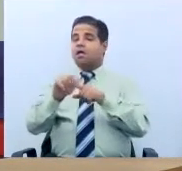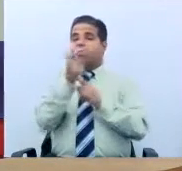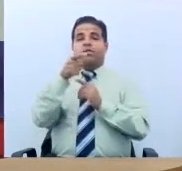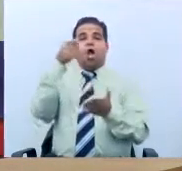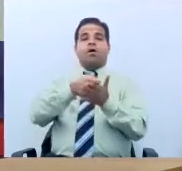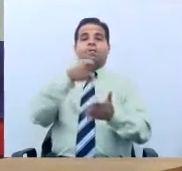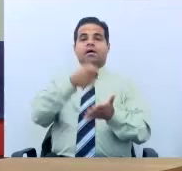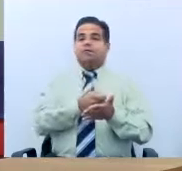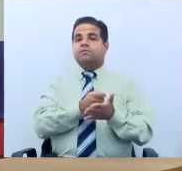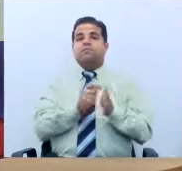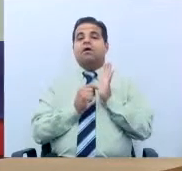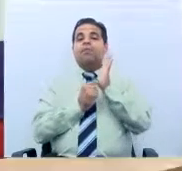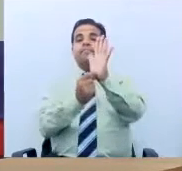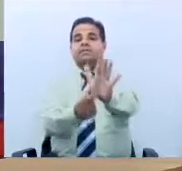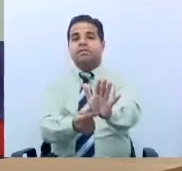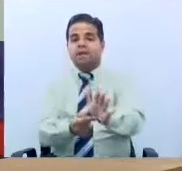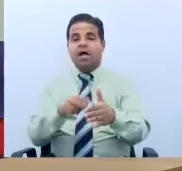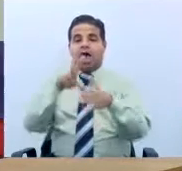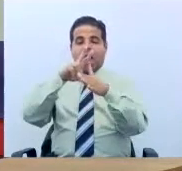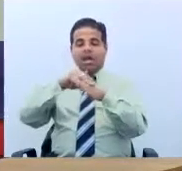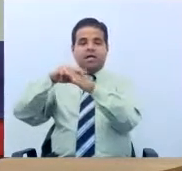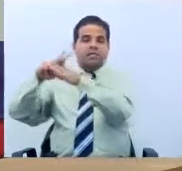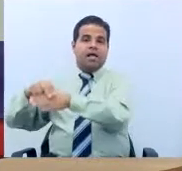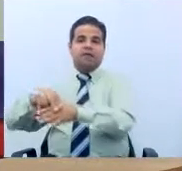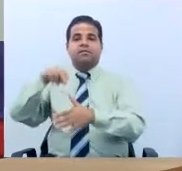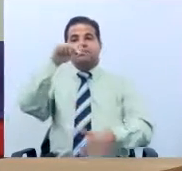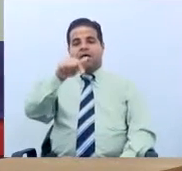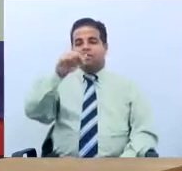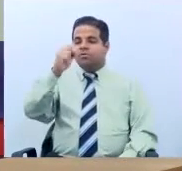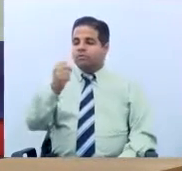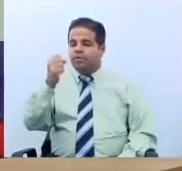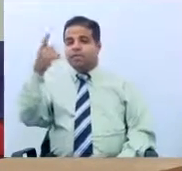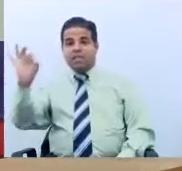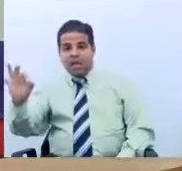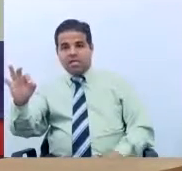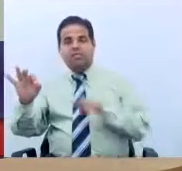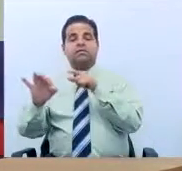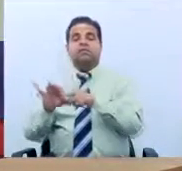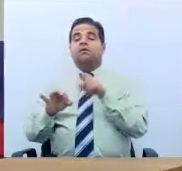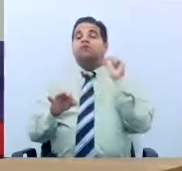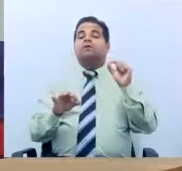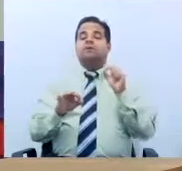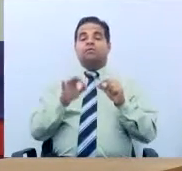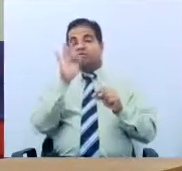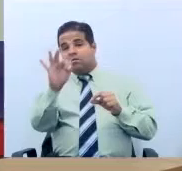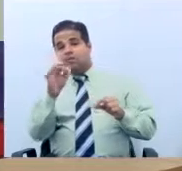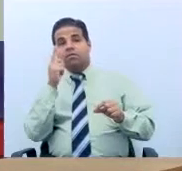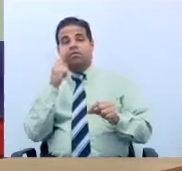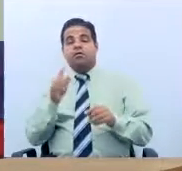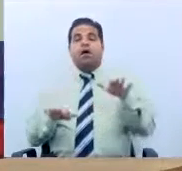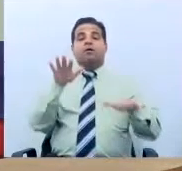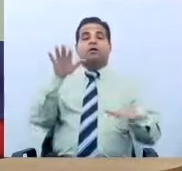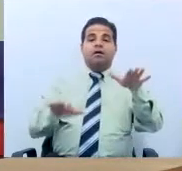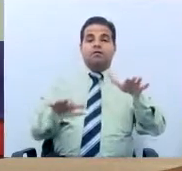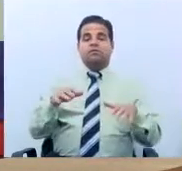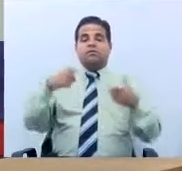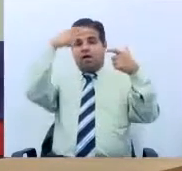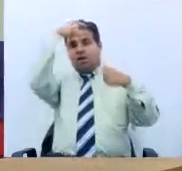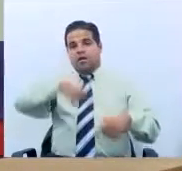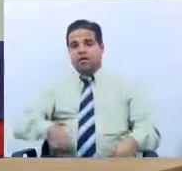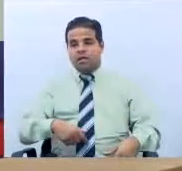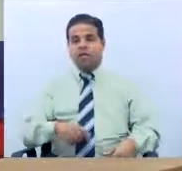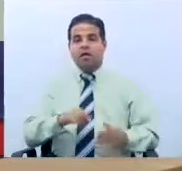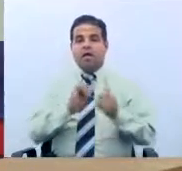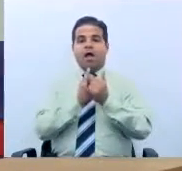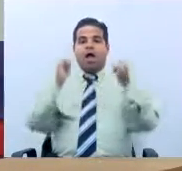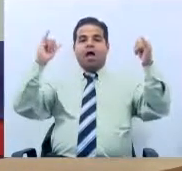desobrigado a apresentar os anexos 7, 8 e 10, que prevêem estabilidade física,